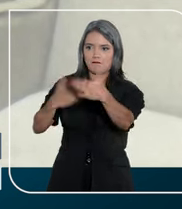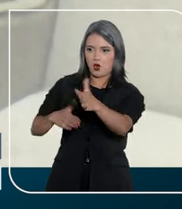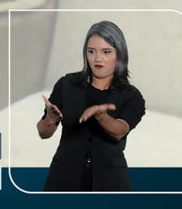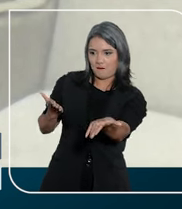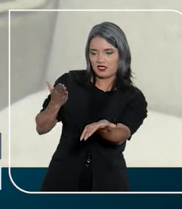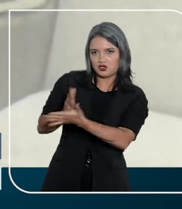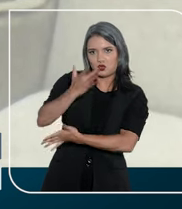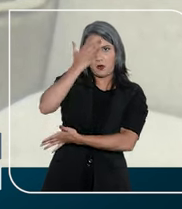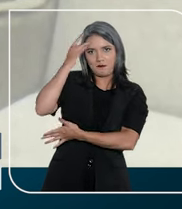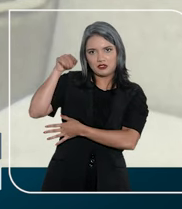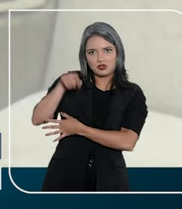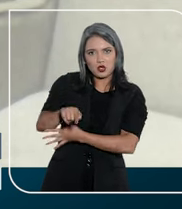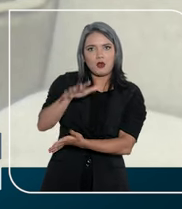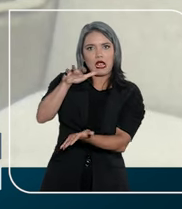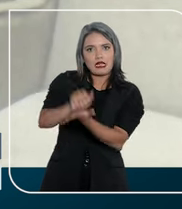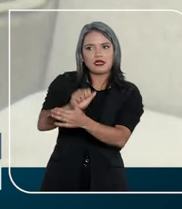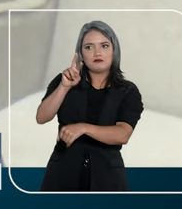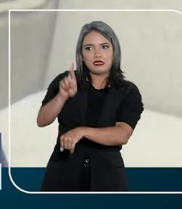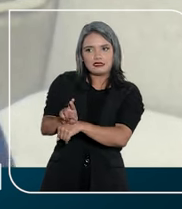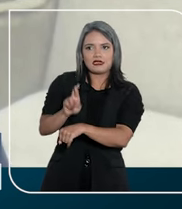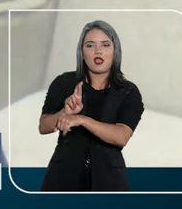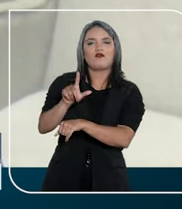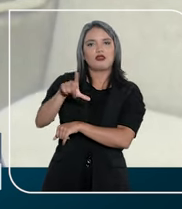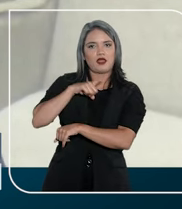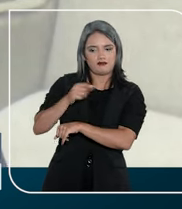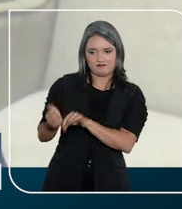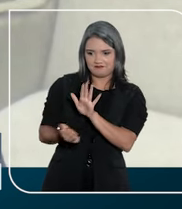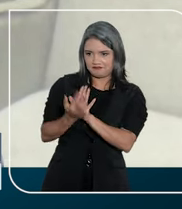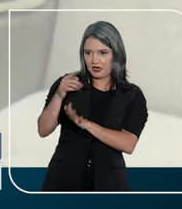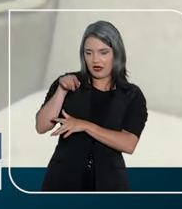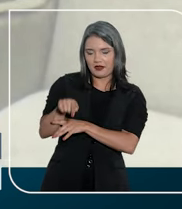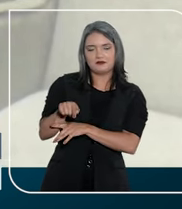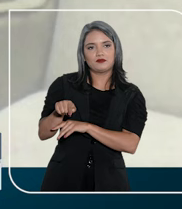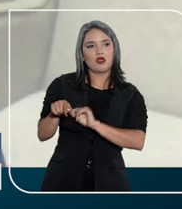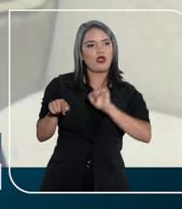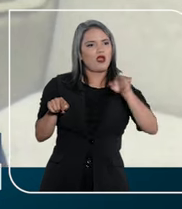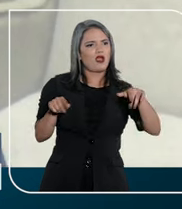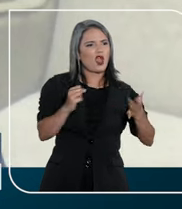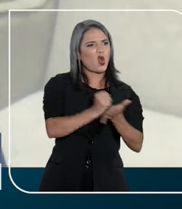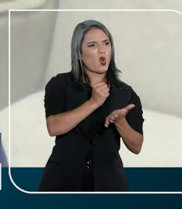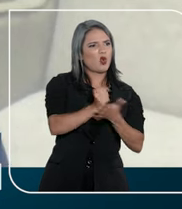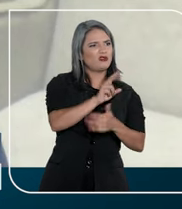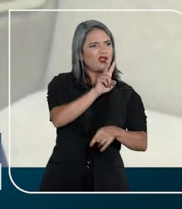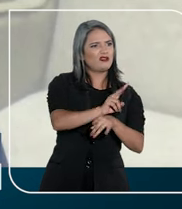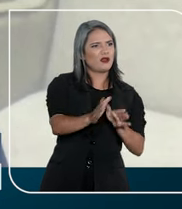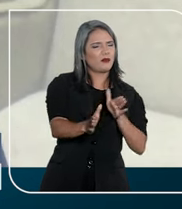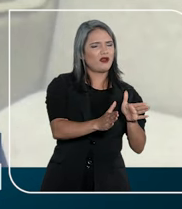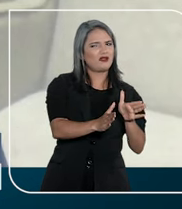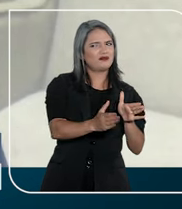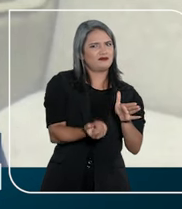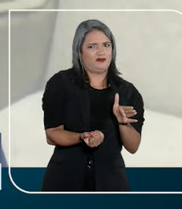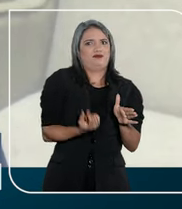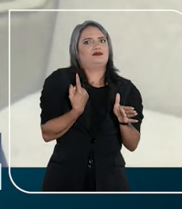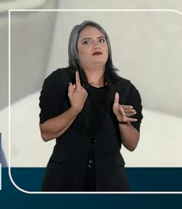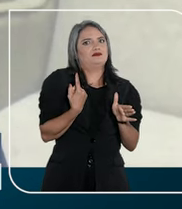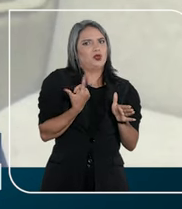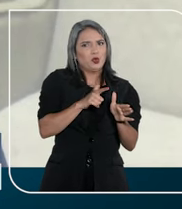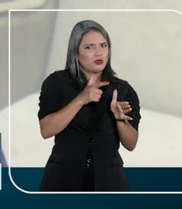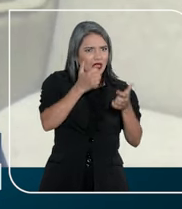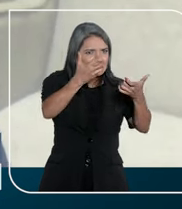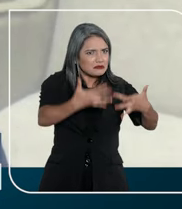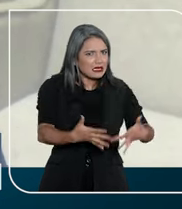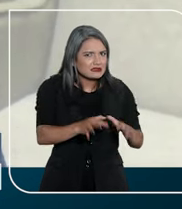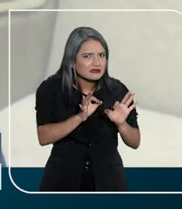serem convocados, e você acaba realizando uma contratação temporária sem nenhuma justificativa plausível. E aí sim, nesse caso, haveria